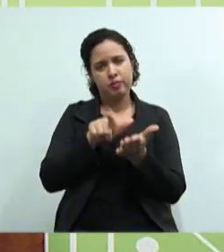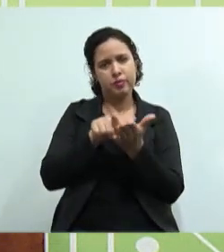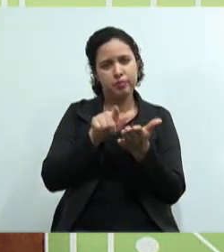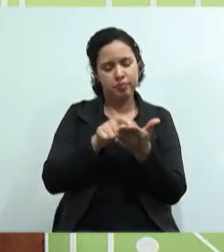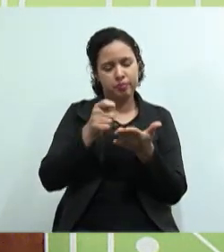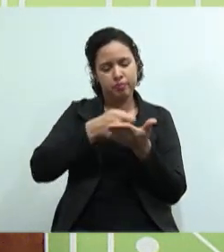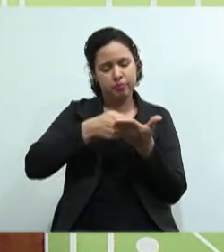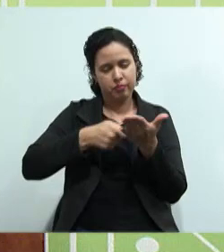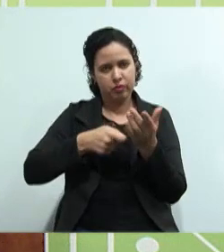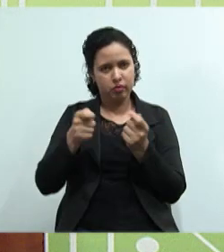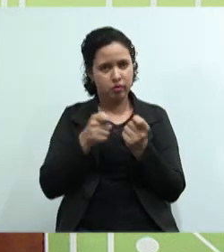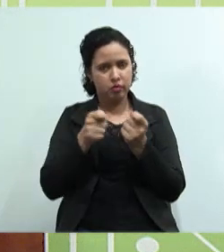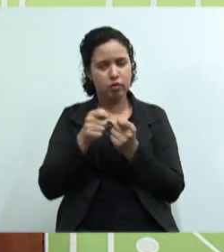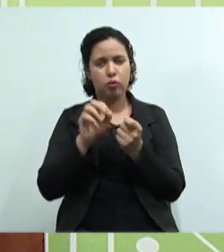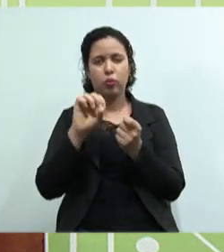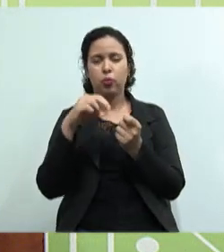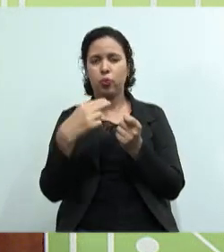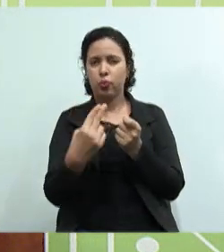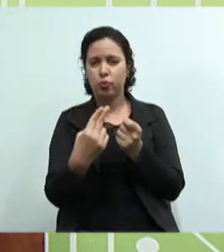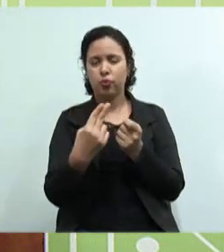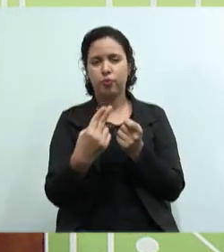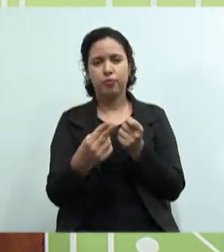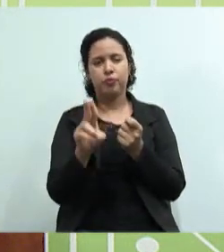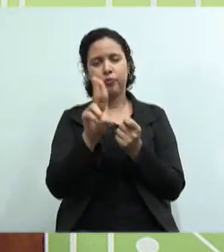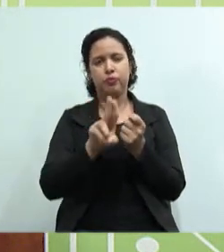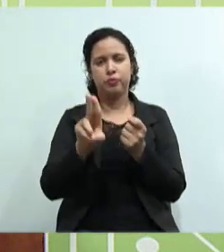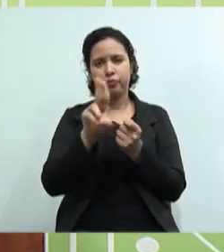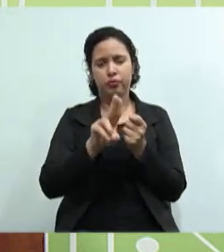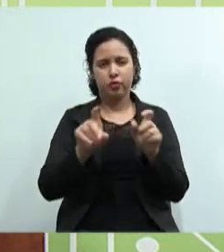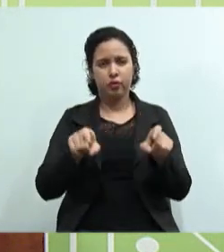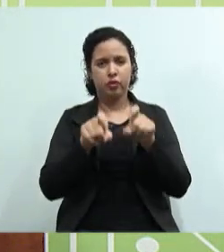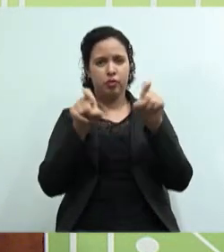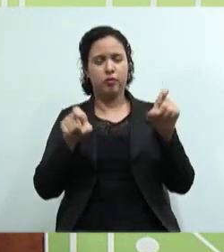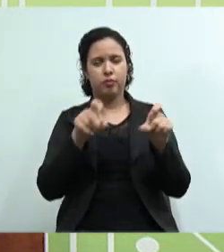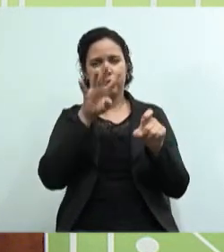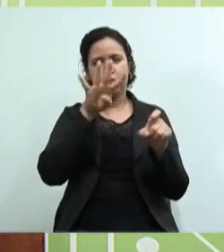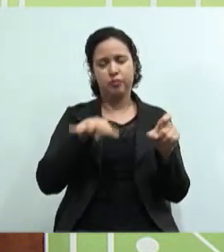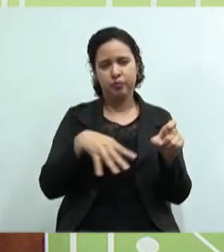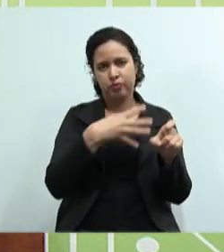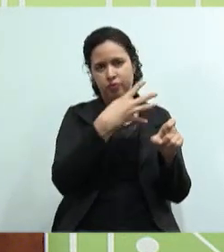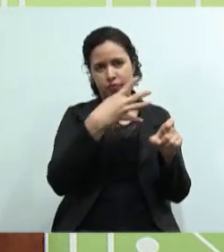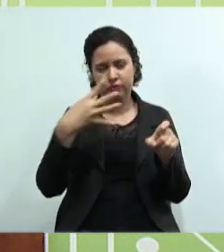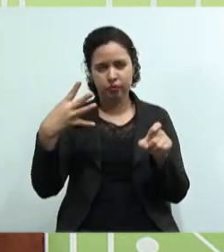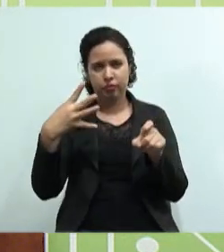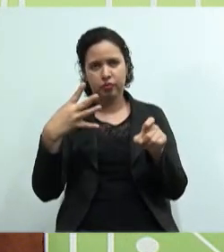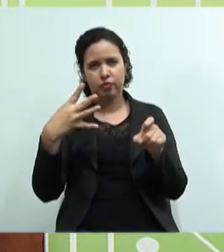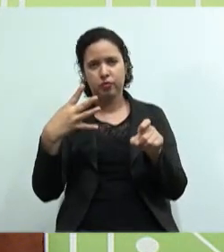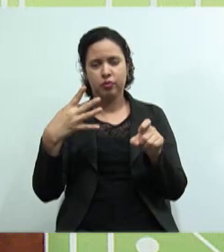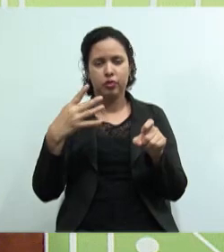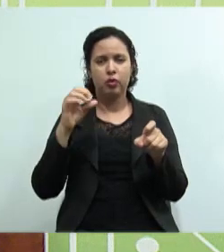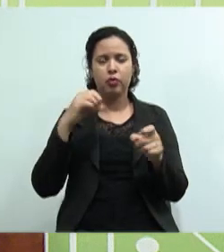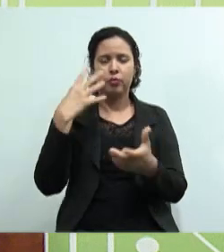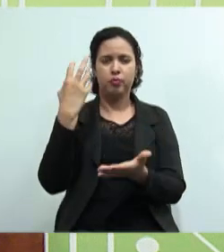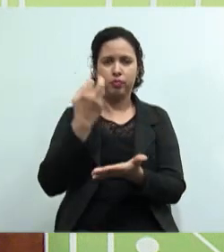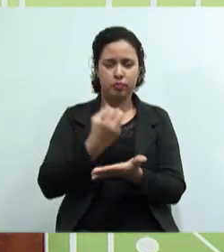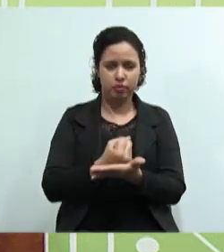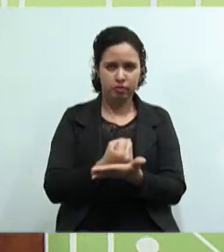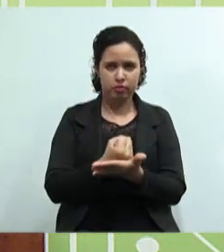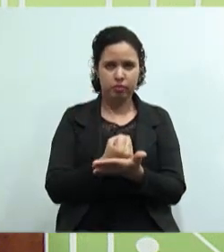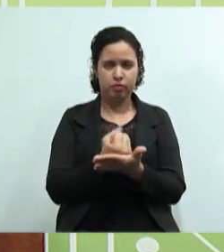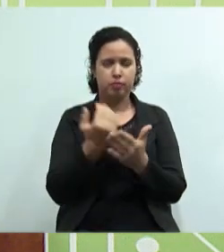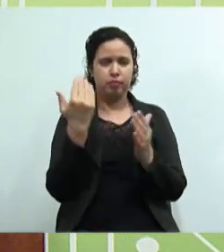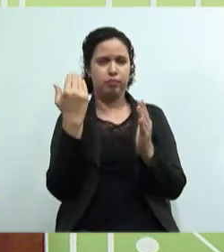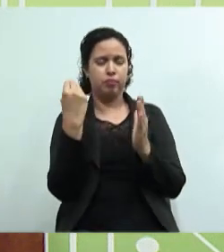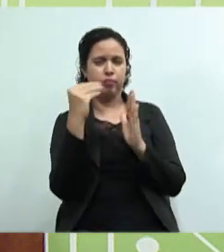manualmente, ou você pode utilizar o Excel ou ter um software para lançar todas as suas compras e todas as